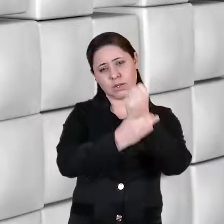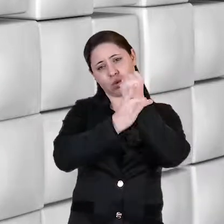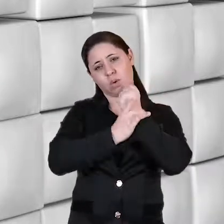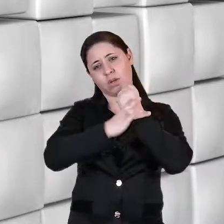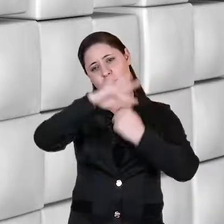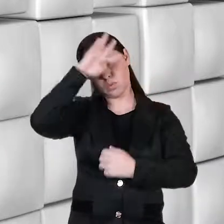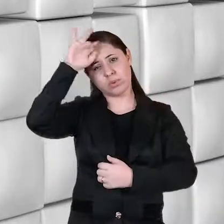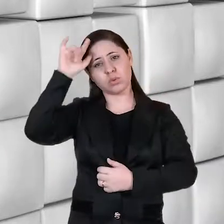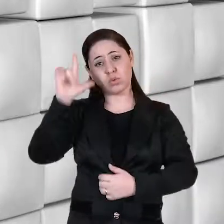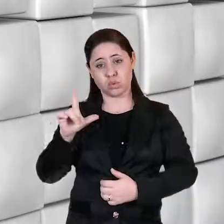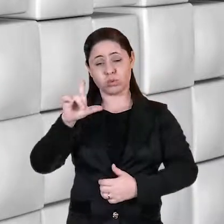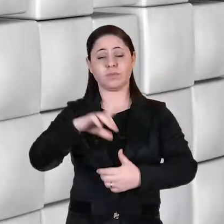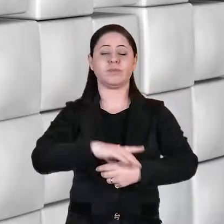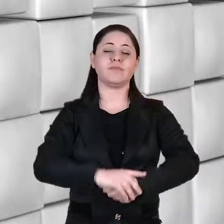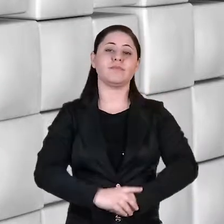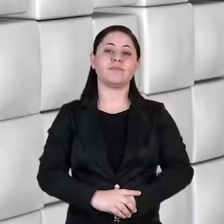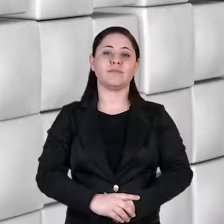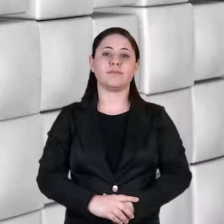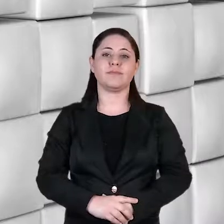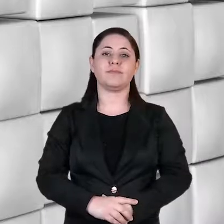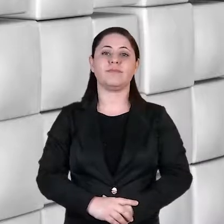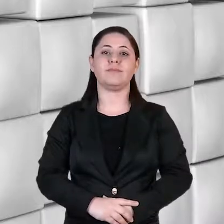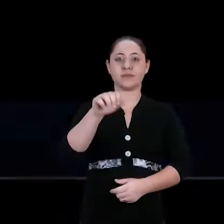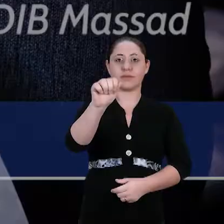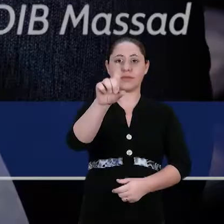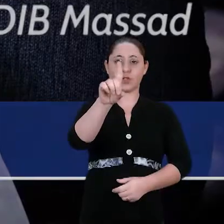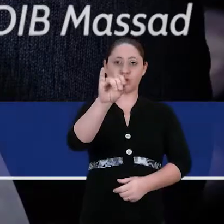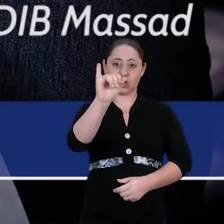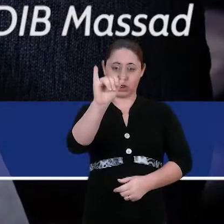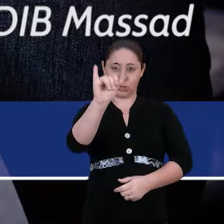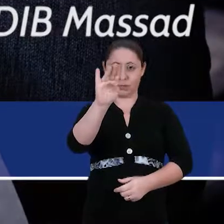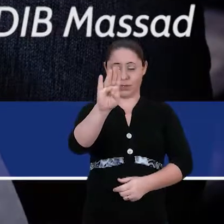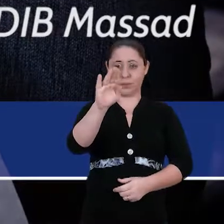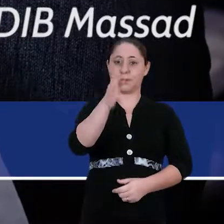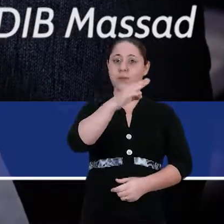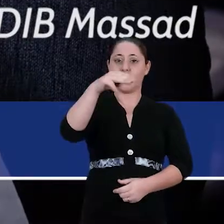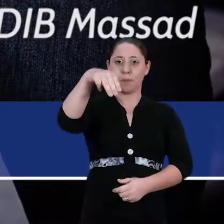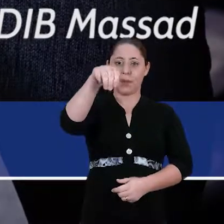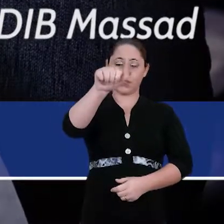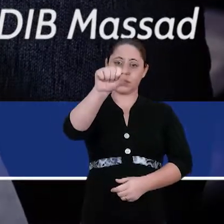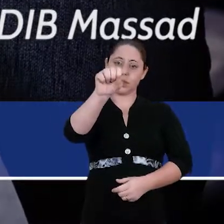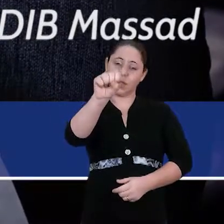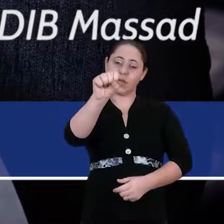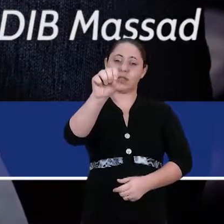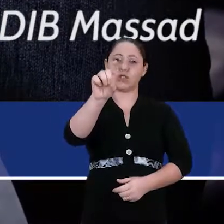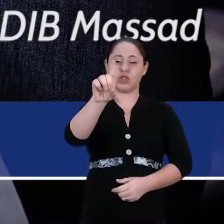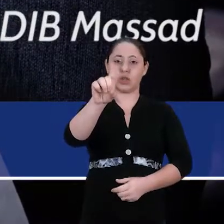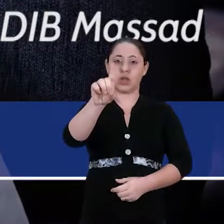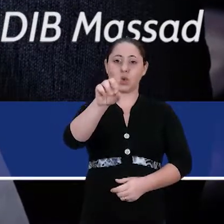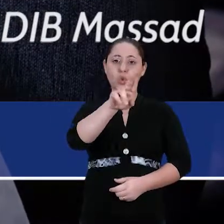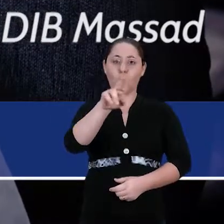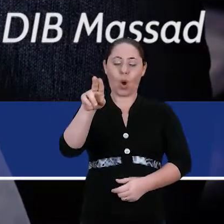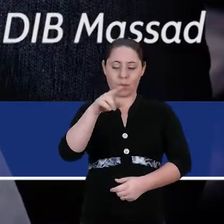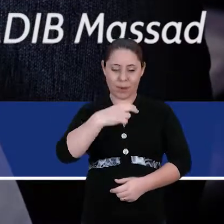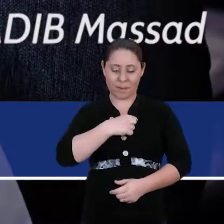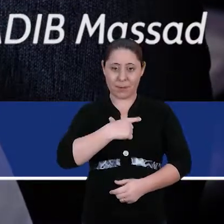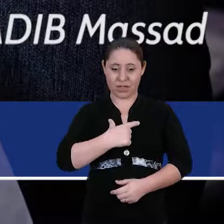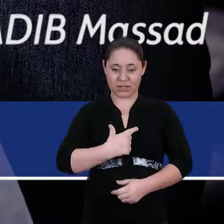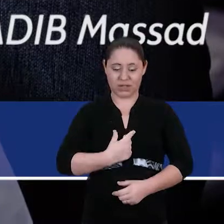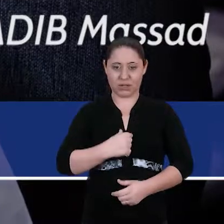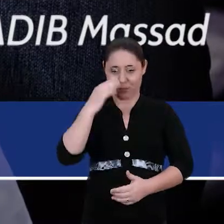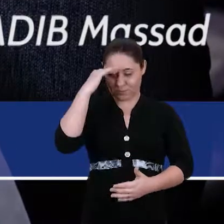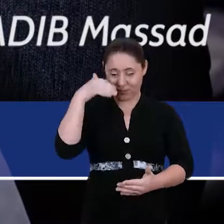para a segurança do sul-mato-grossense. Adib Massad é ele quem dá o nome à medalha que